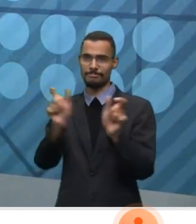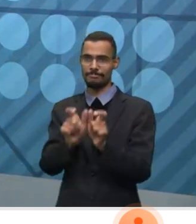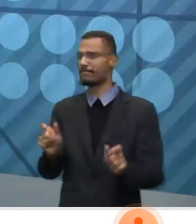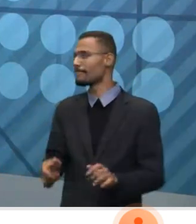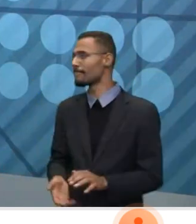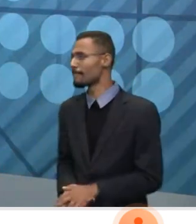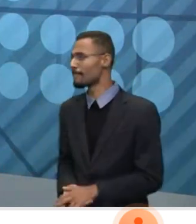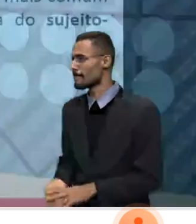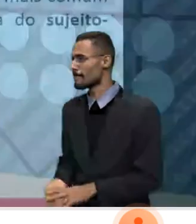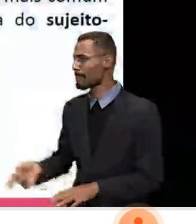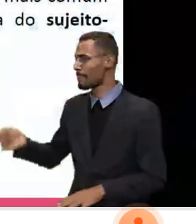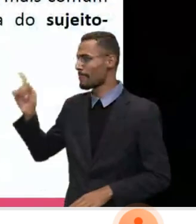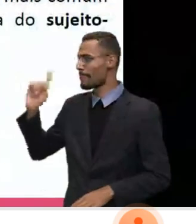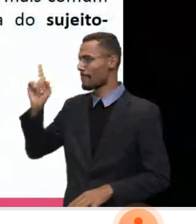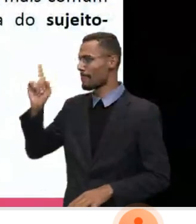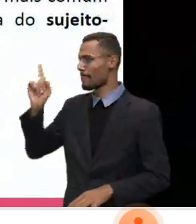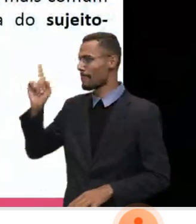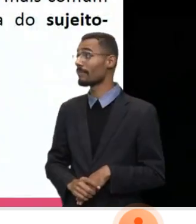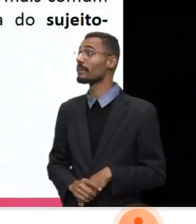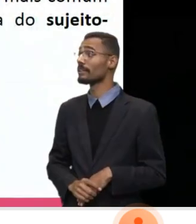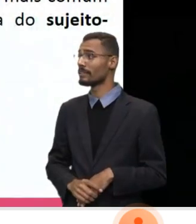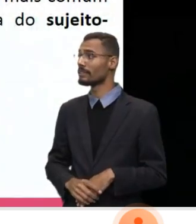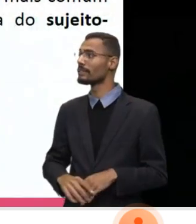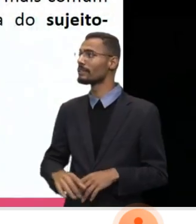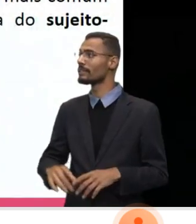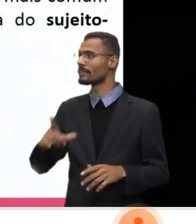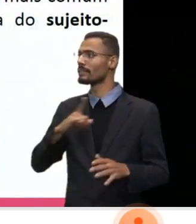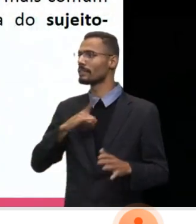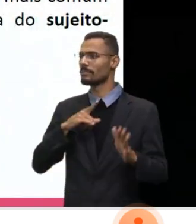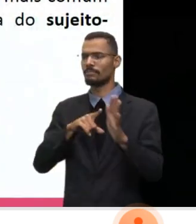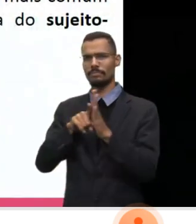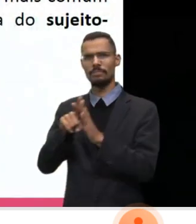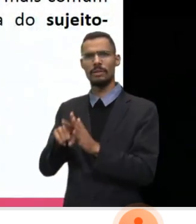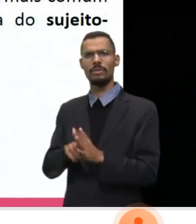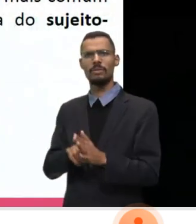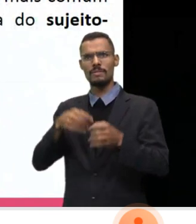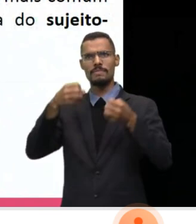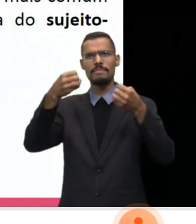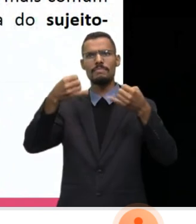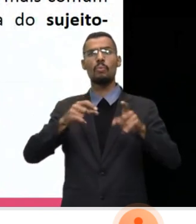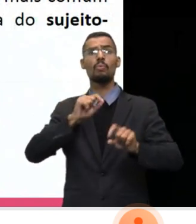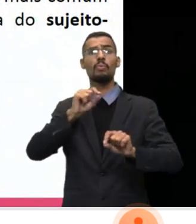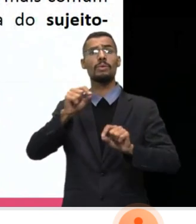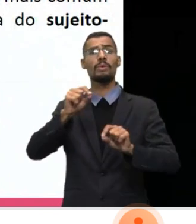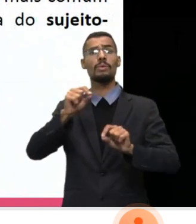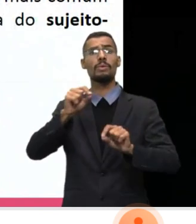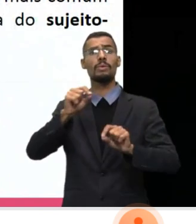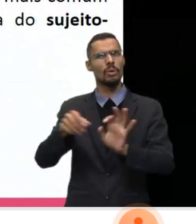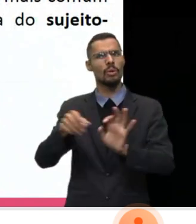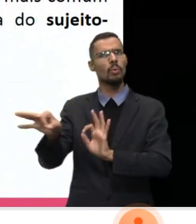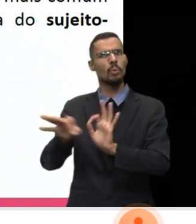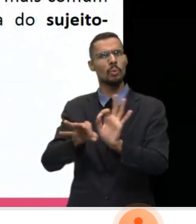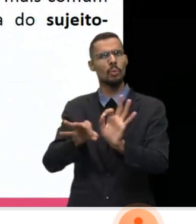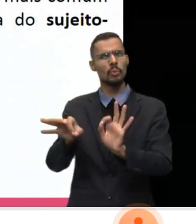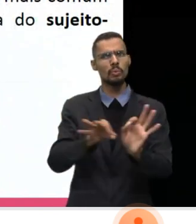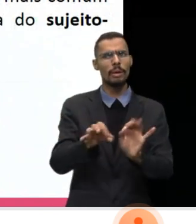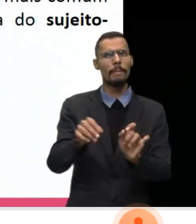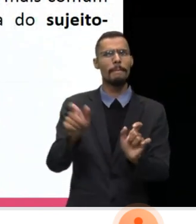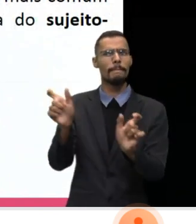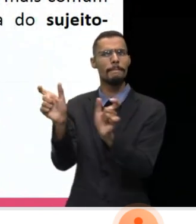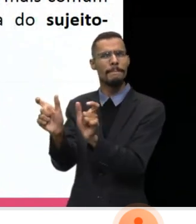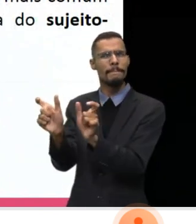No quadro, nós temos ali os autores, eles destacam que existem várias possibilidades de ordenação